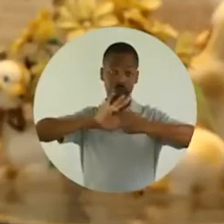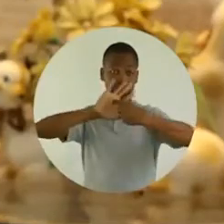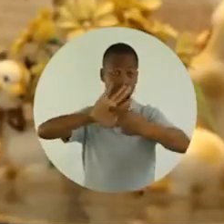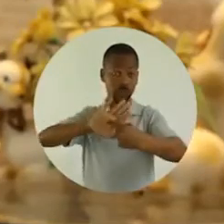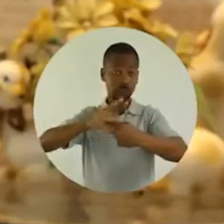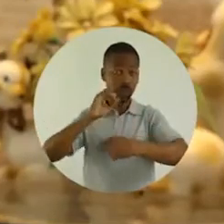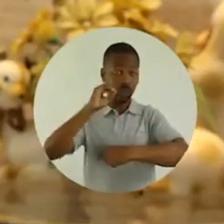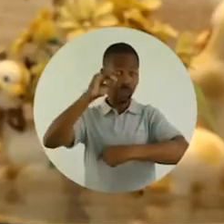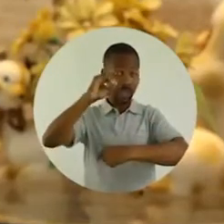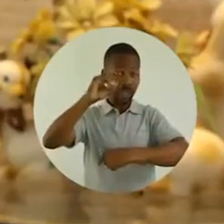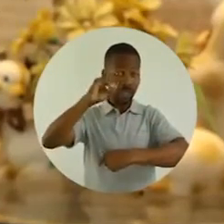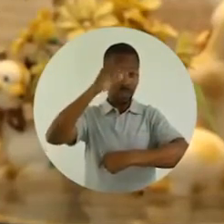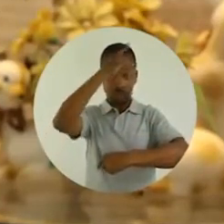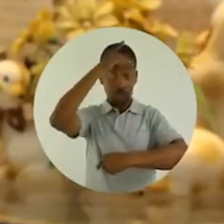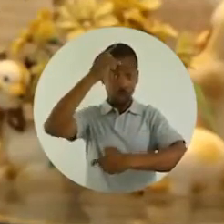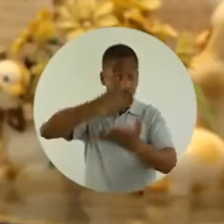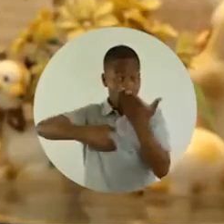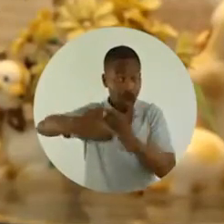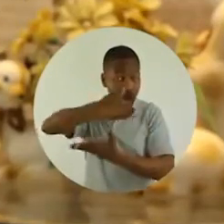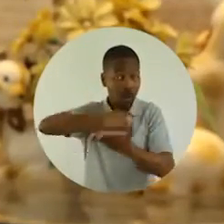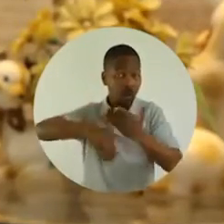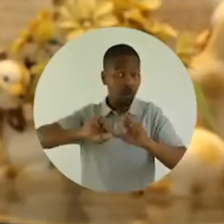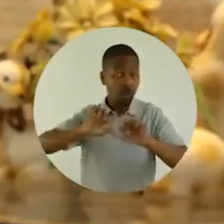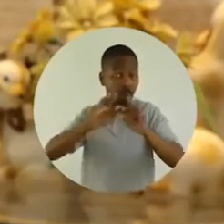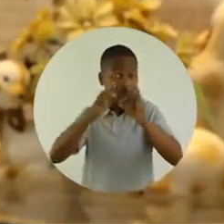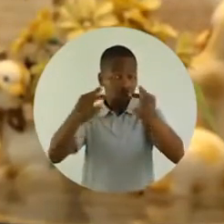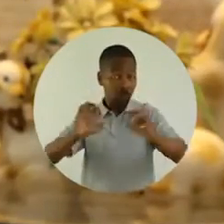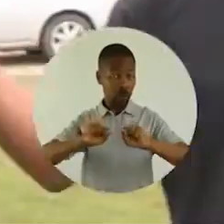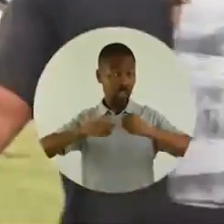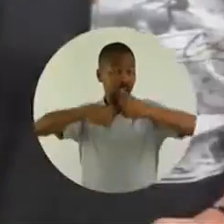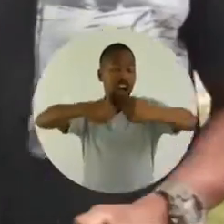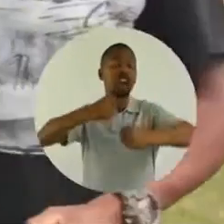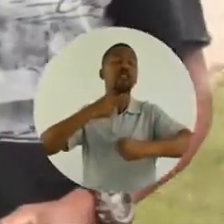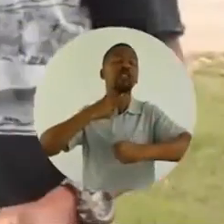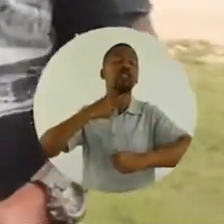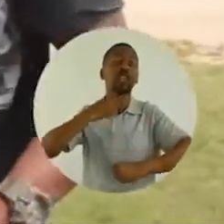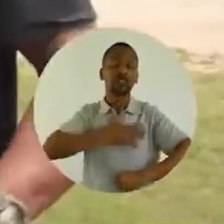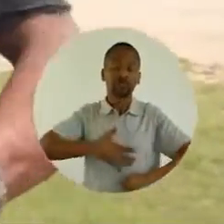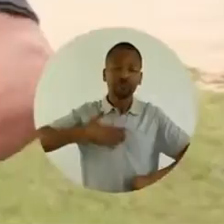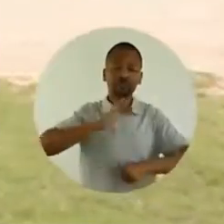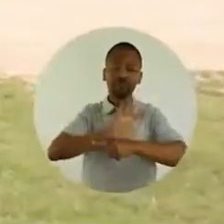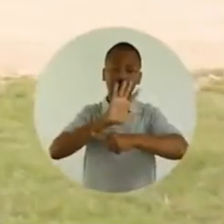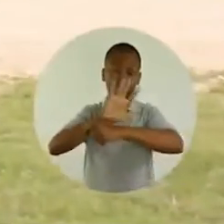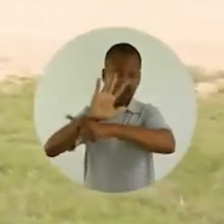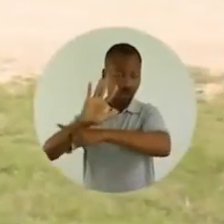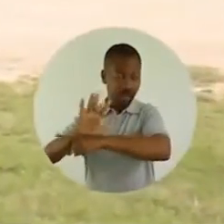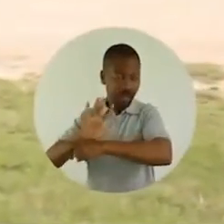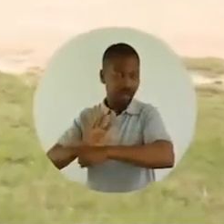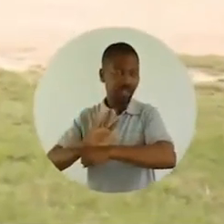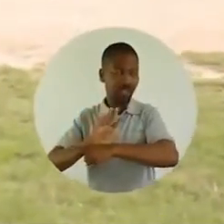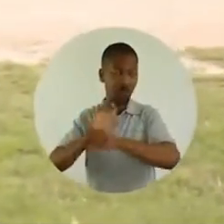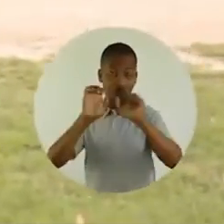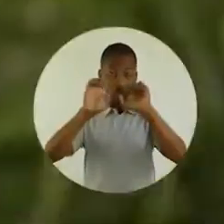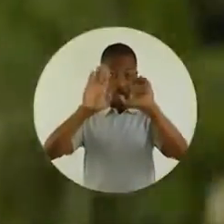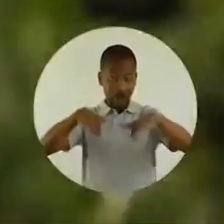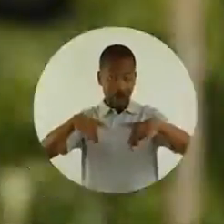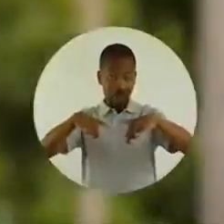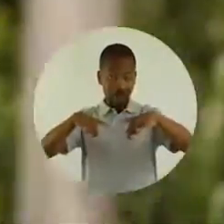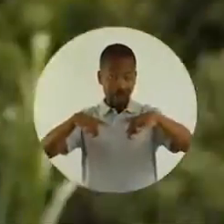oportunidade de lidar com uma pessoa humilde, que tem garra e que tem vontade de fazer as coisas, porque gosta de fazer. Ele gosta de fazer o